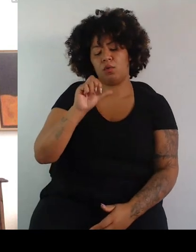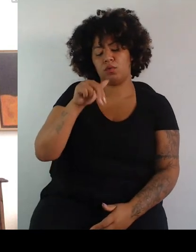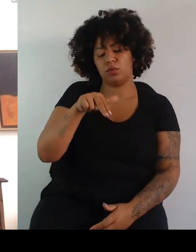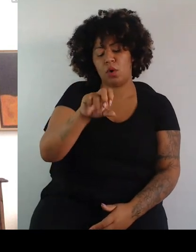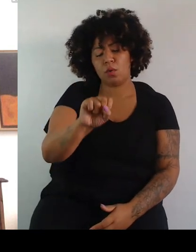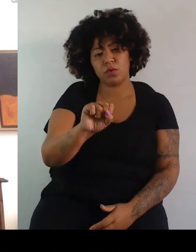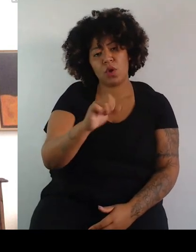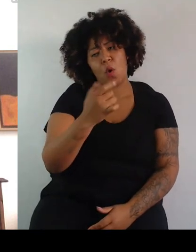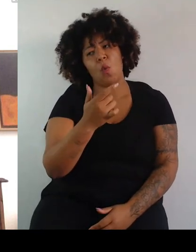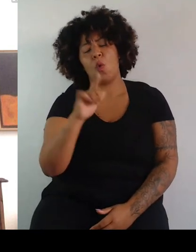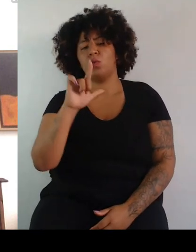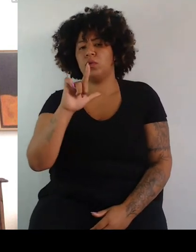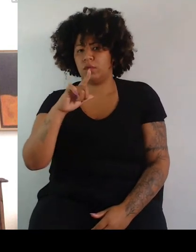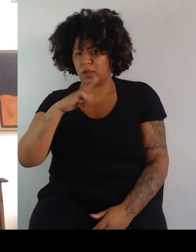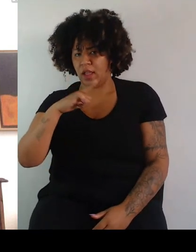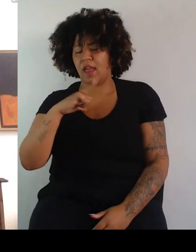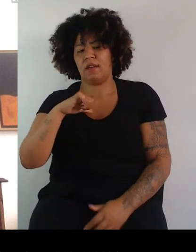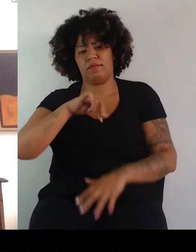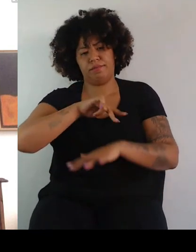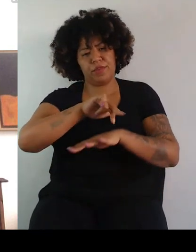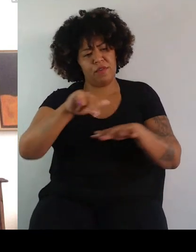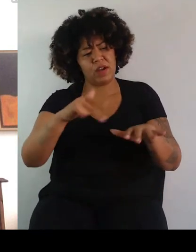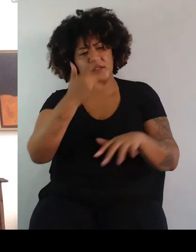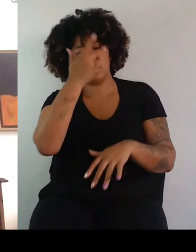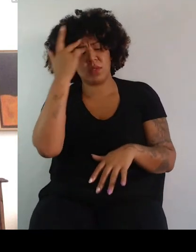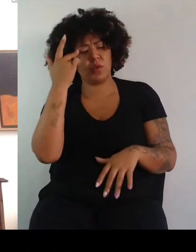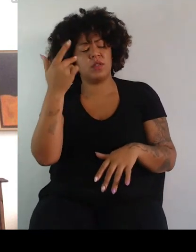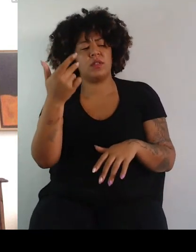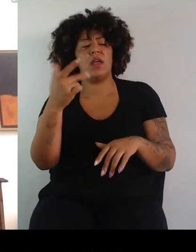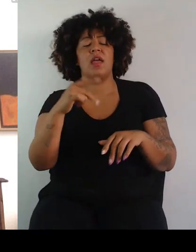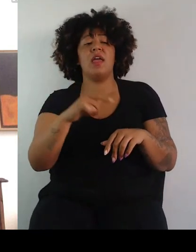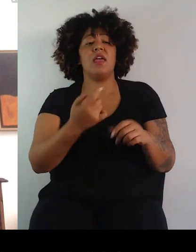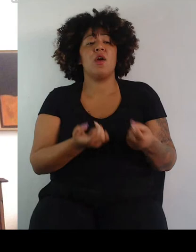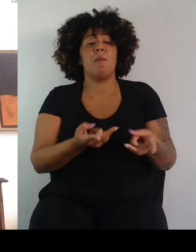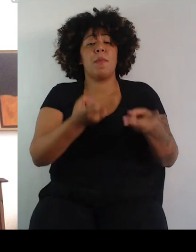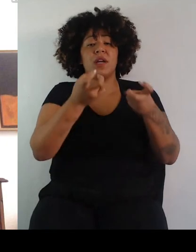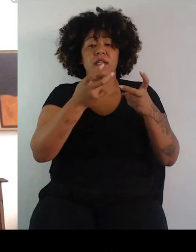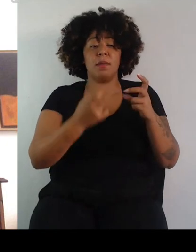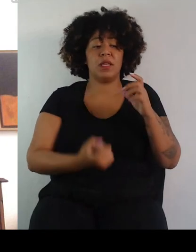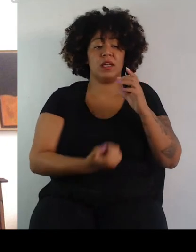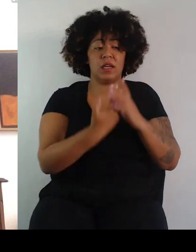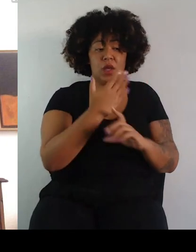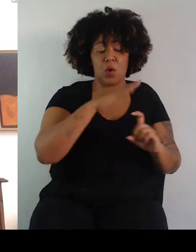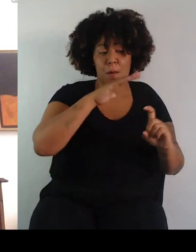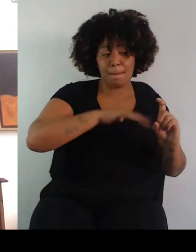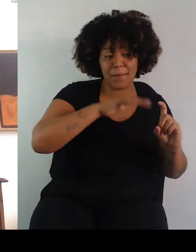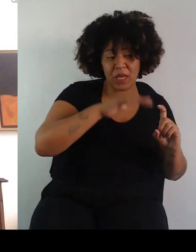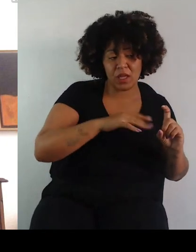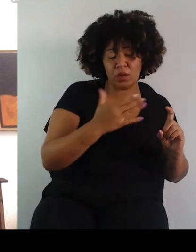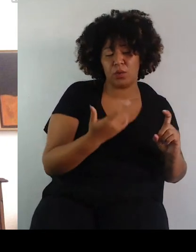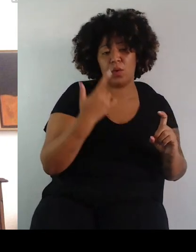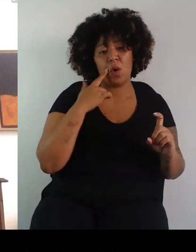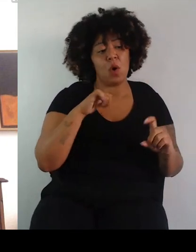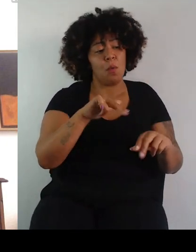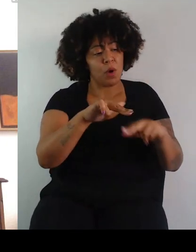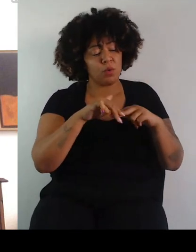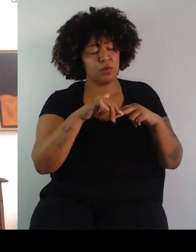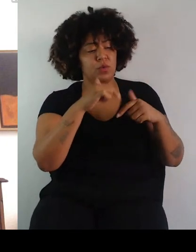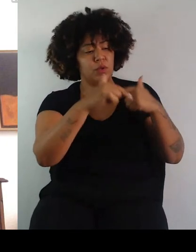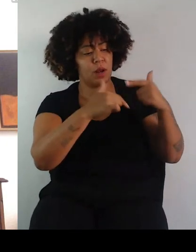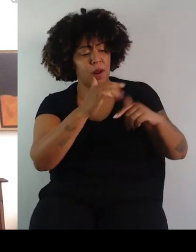e muitos criaram mitos ao redor de si mesmo sou do seu trabalho